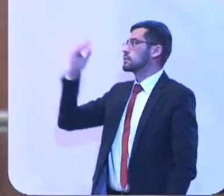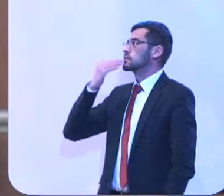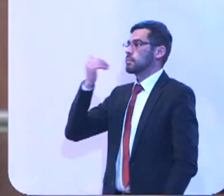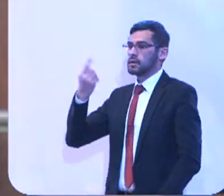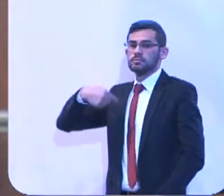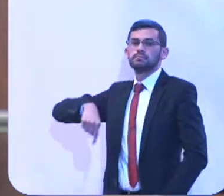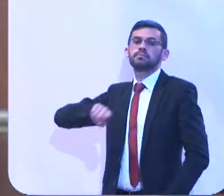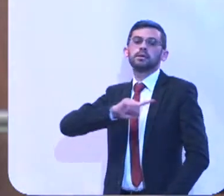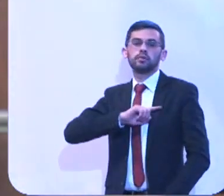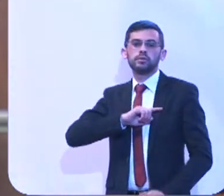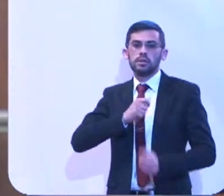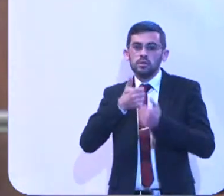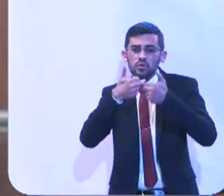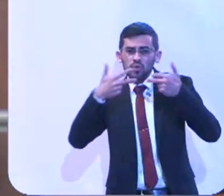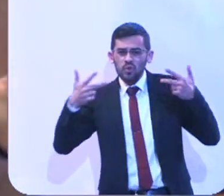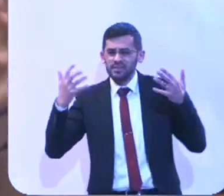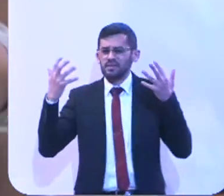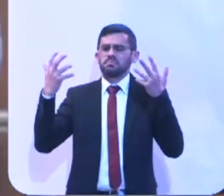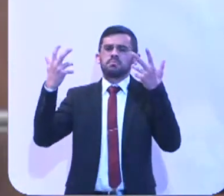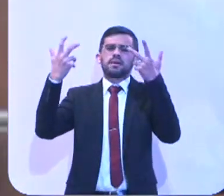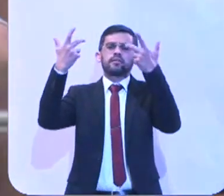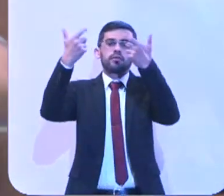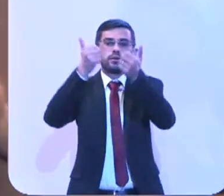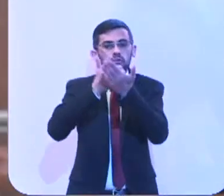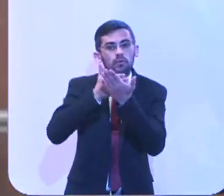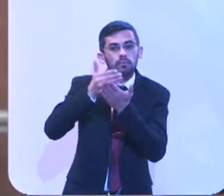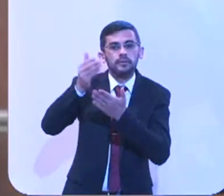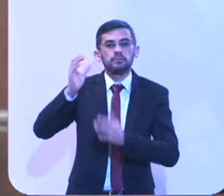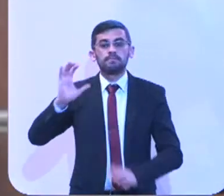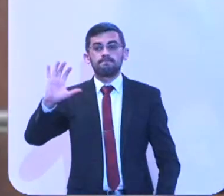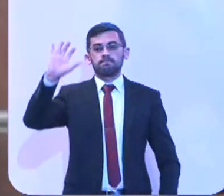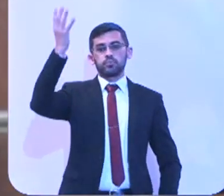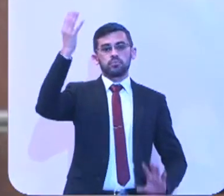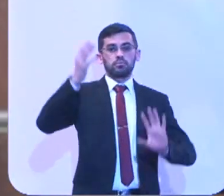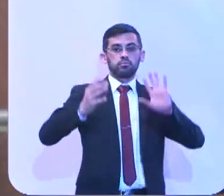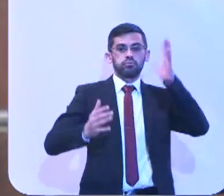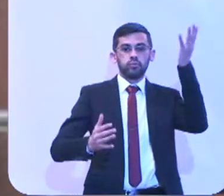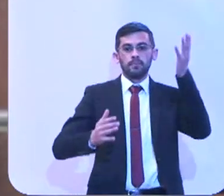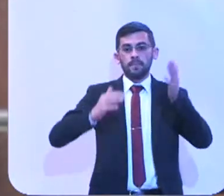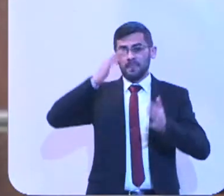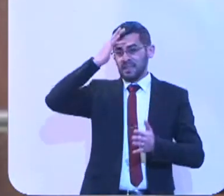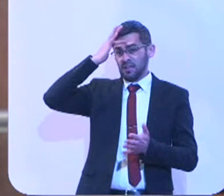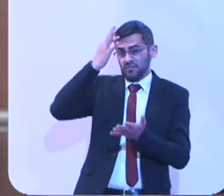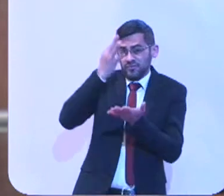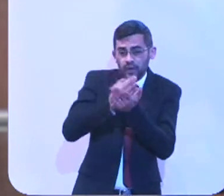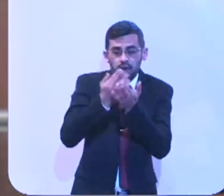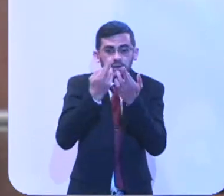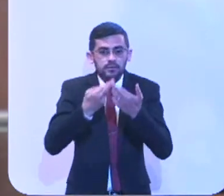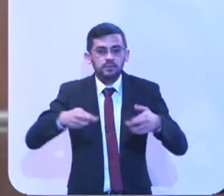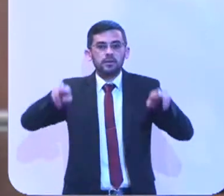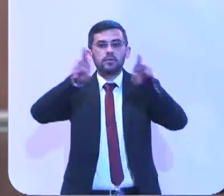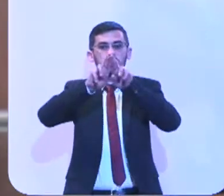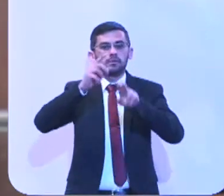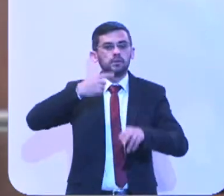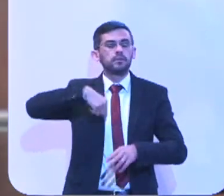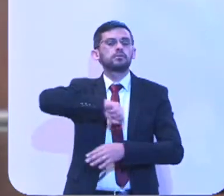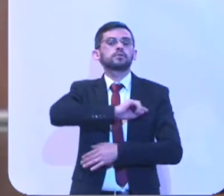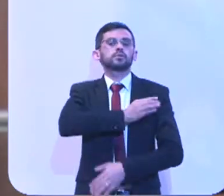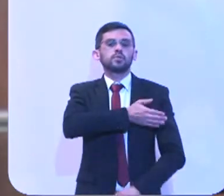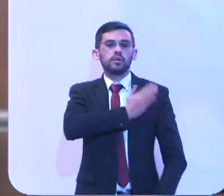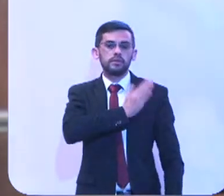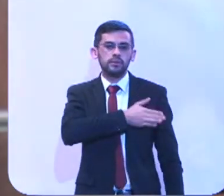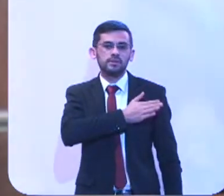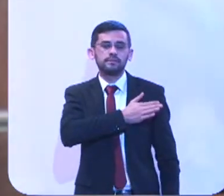pede, coisas tremendas de Deus começam a acontecer. E a fé é restaurada em nossos corações